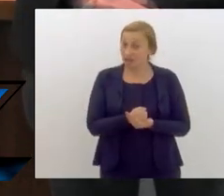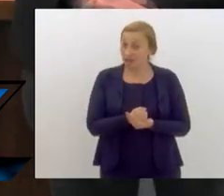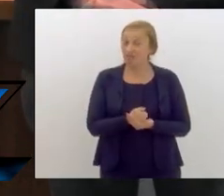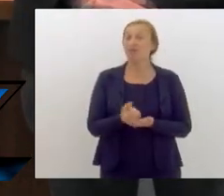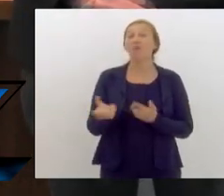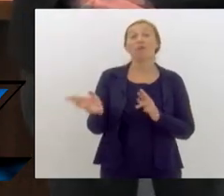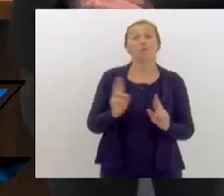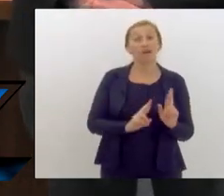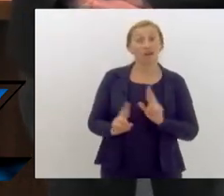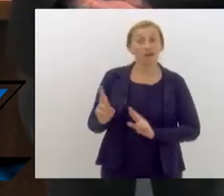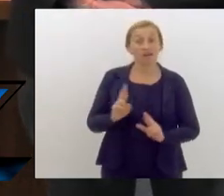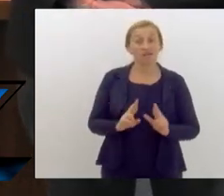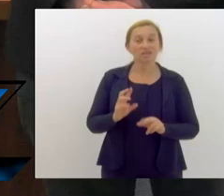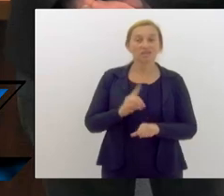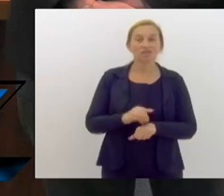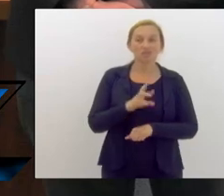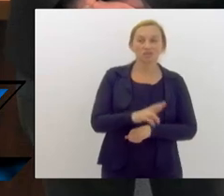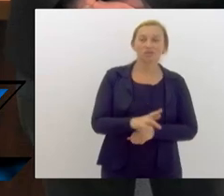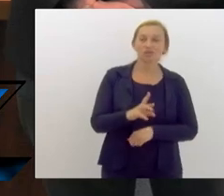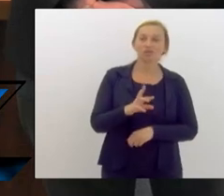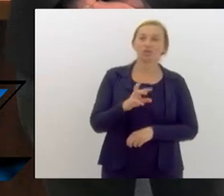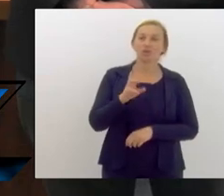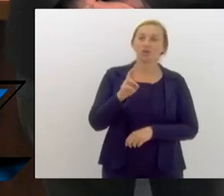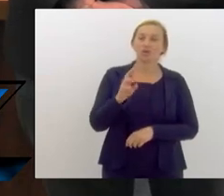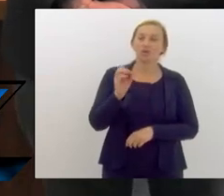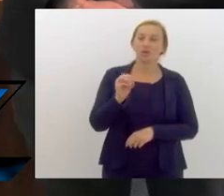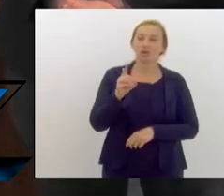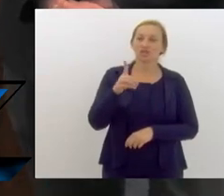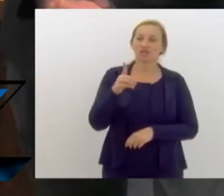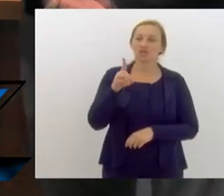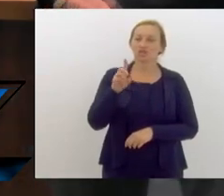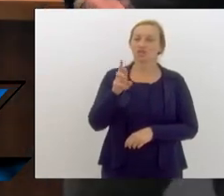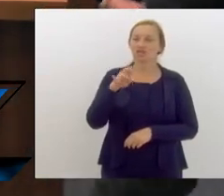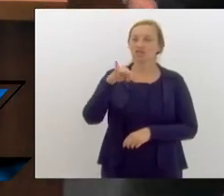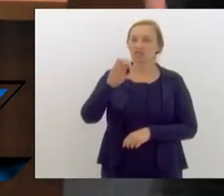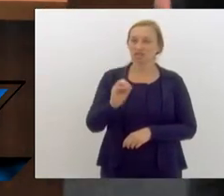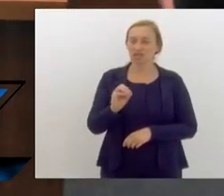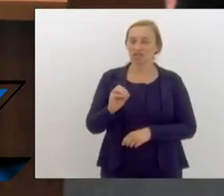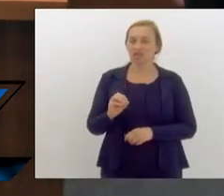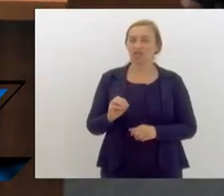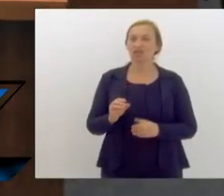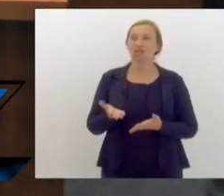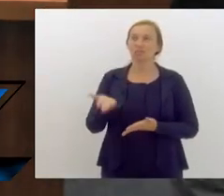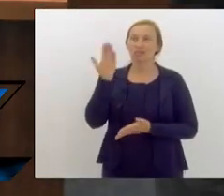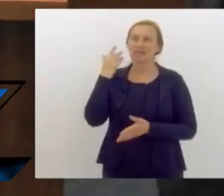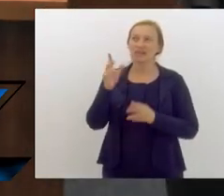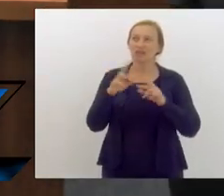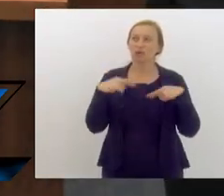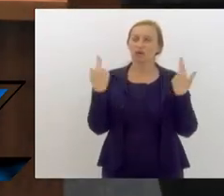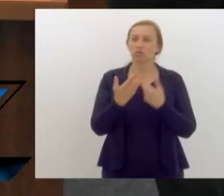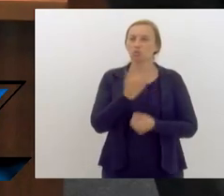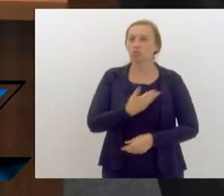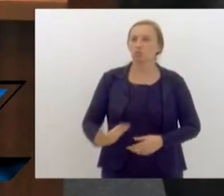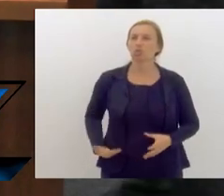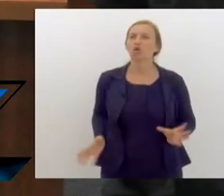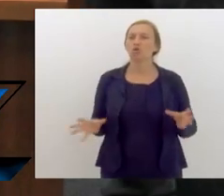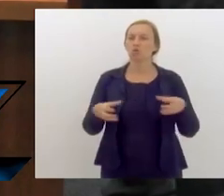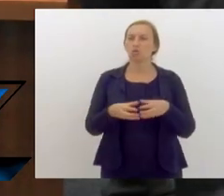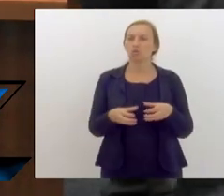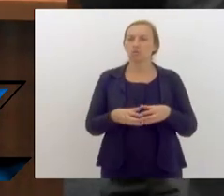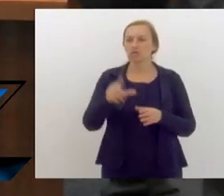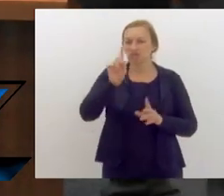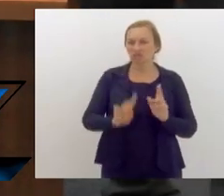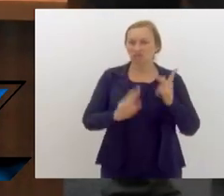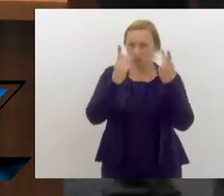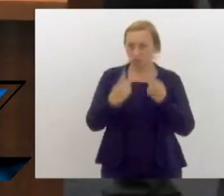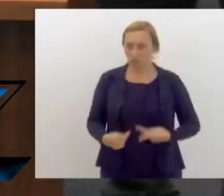relação ao Doutor Rodrigo Azambuja fazíamos a época um audiência pública da comissão de defesa dos